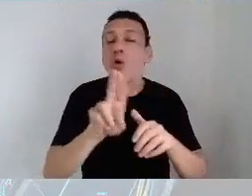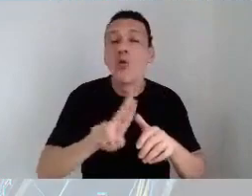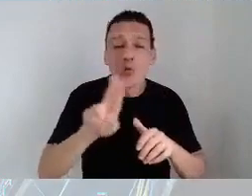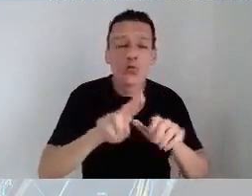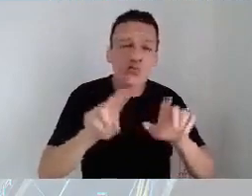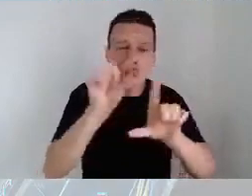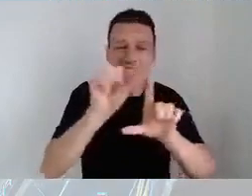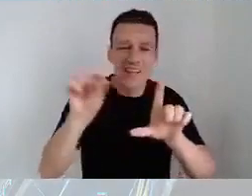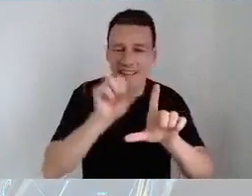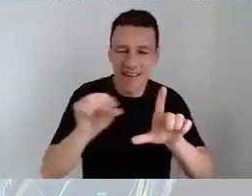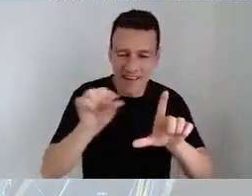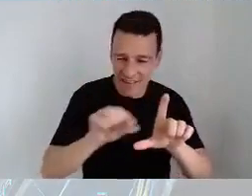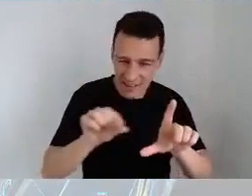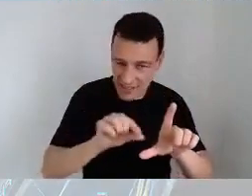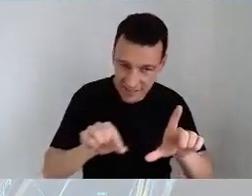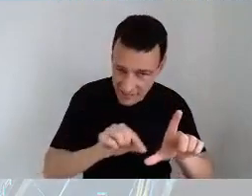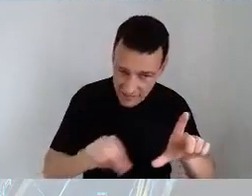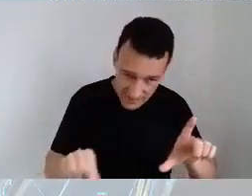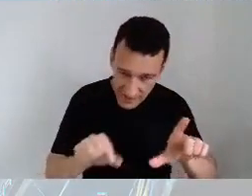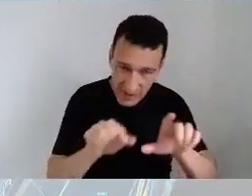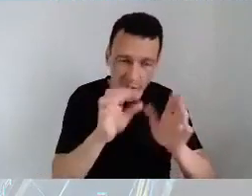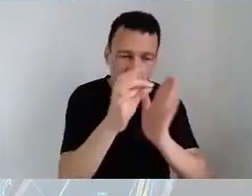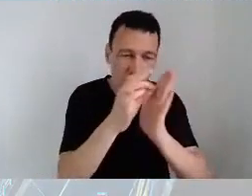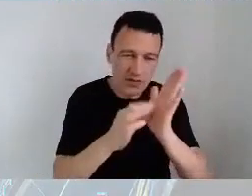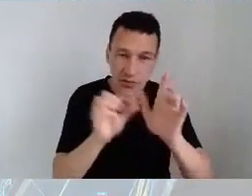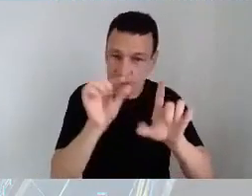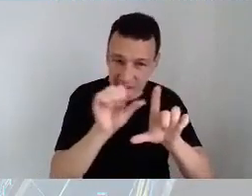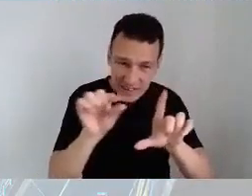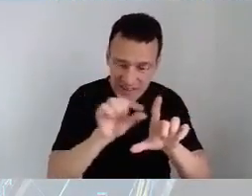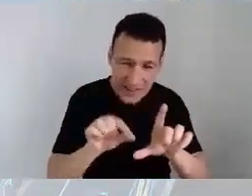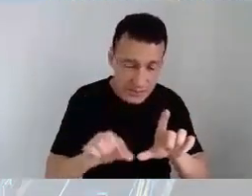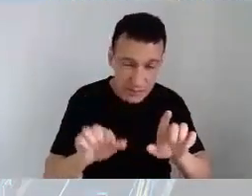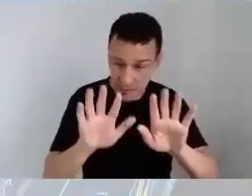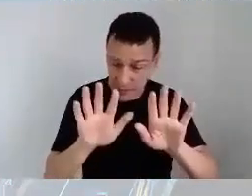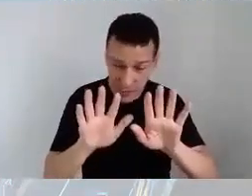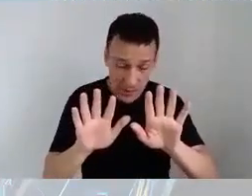Peraí. Ai, socorro.